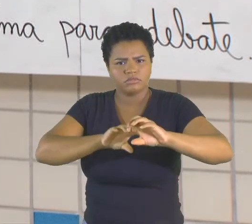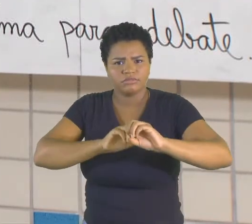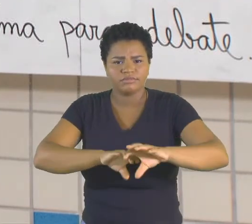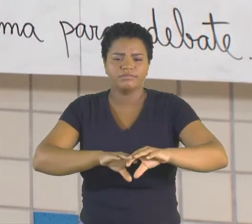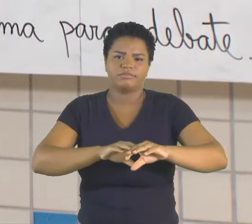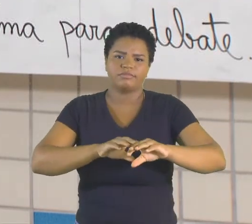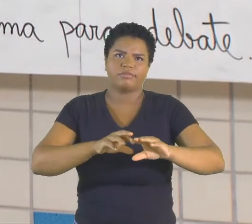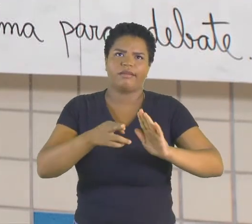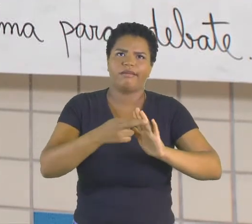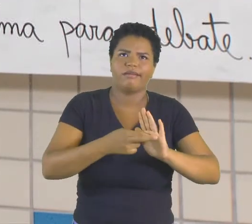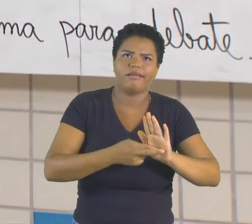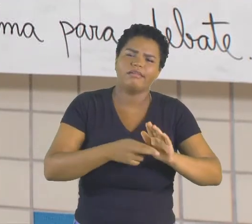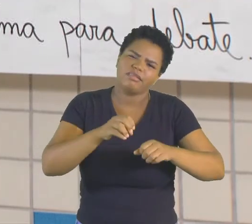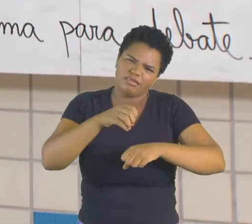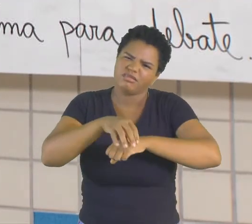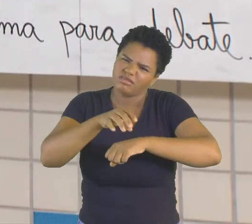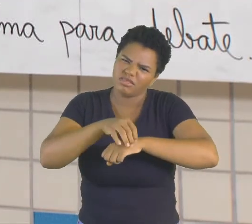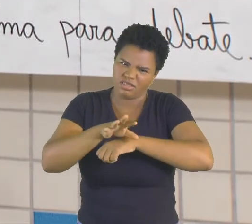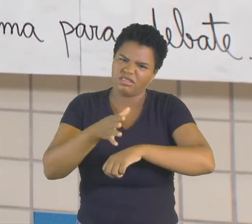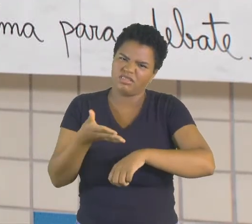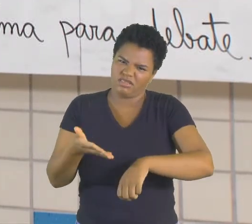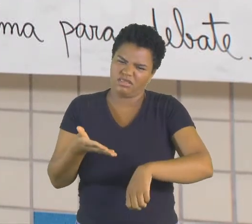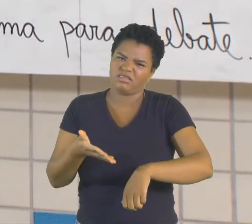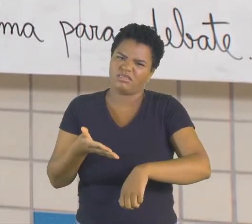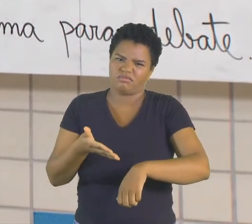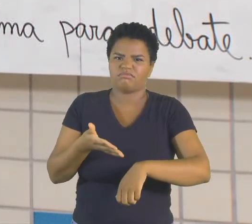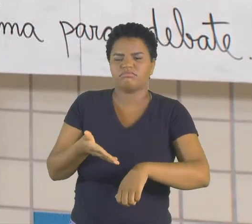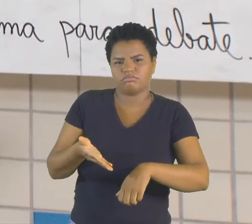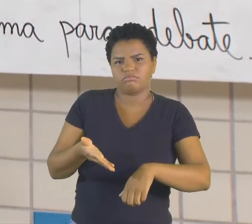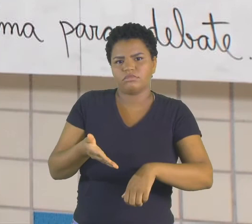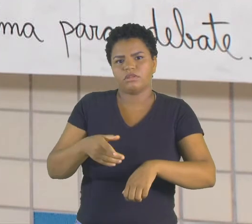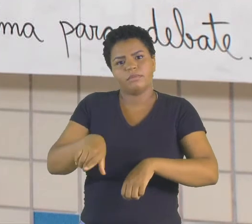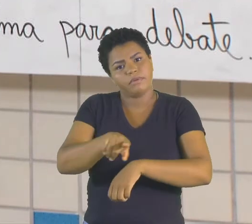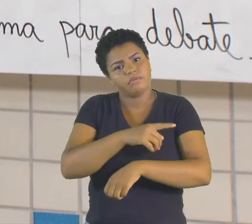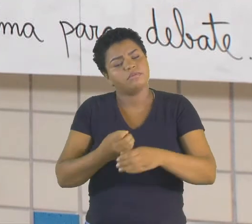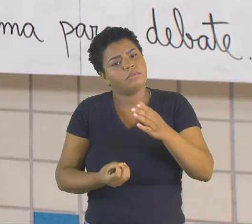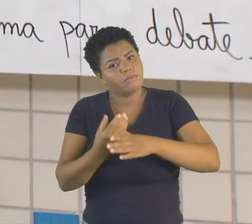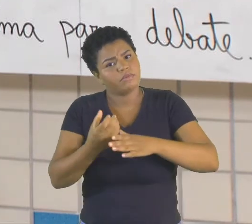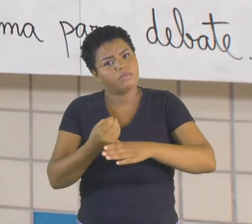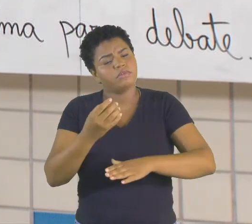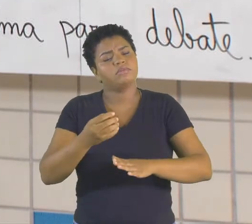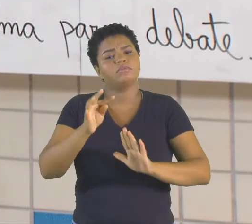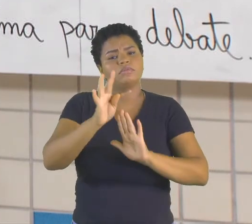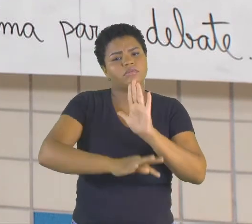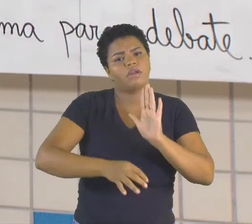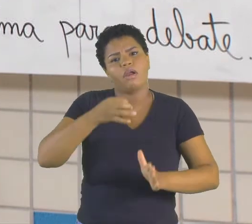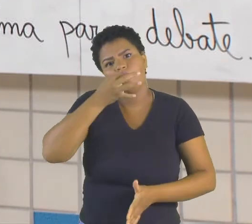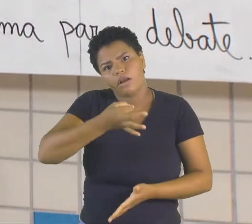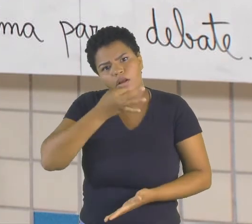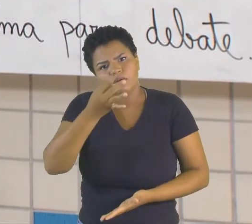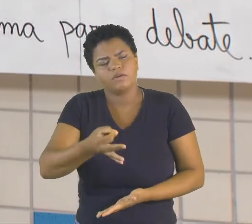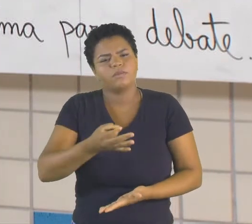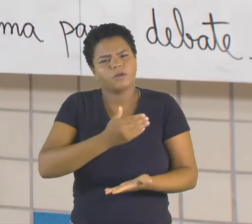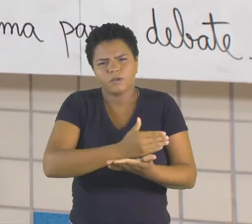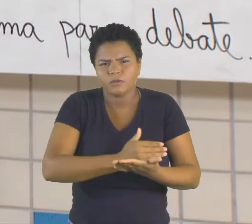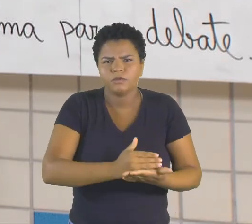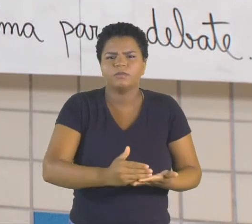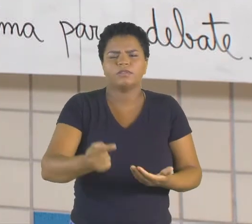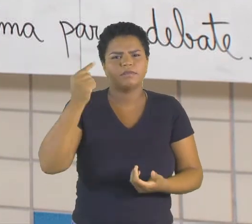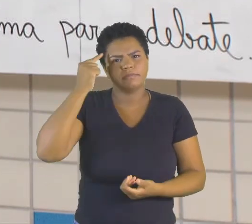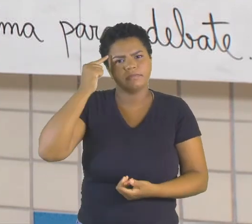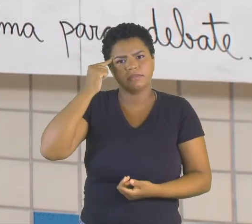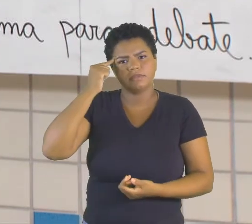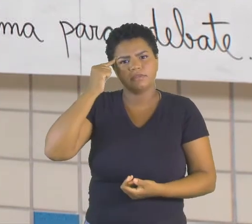Nem regras, essas dicas para que vocês produzam textos argumentativos, né? E começando a pensar